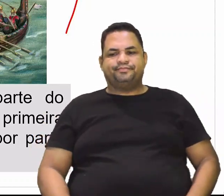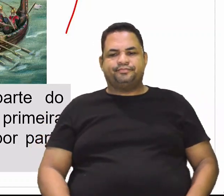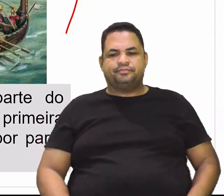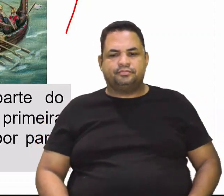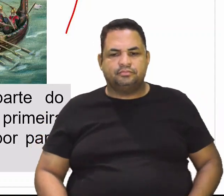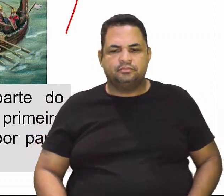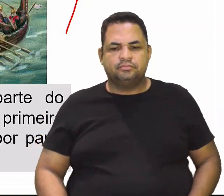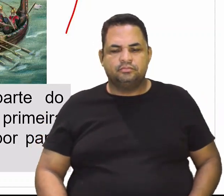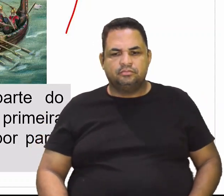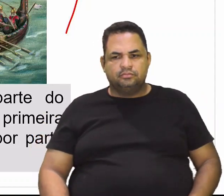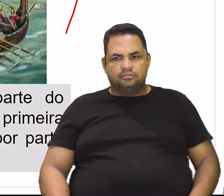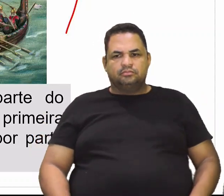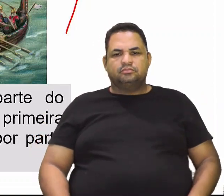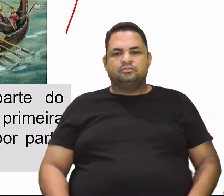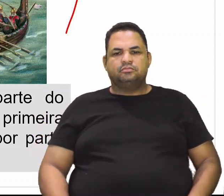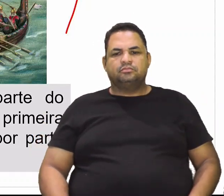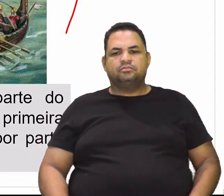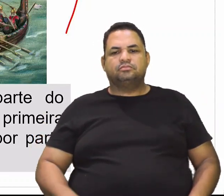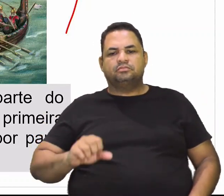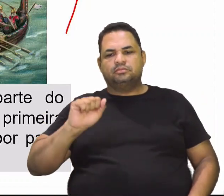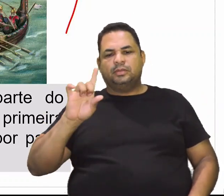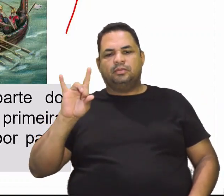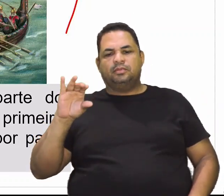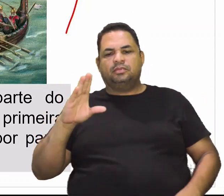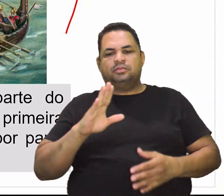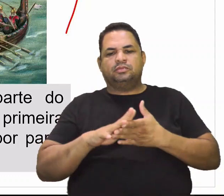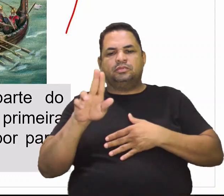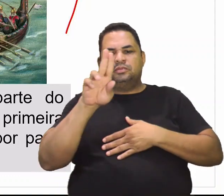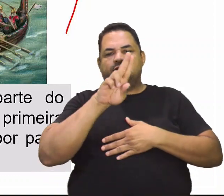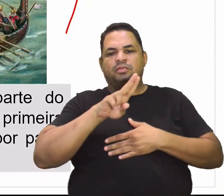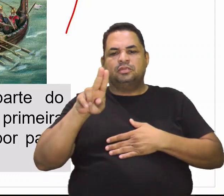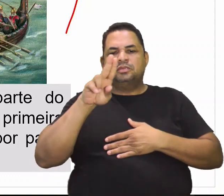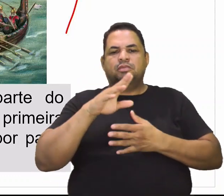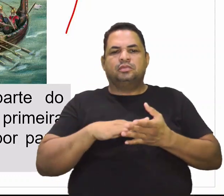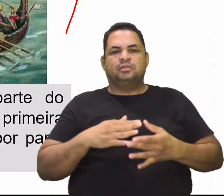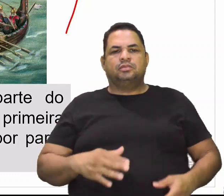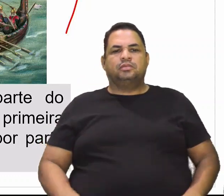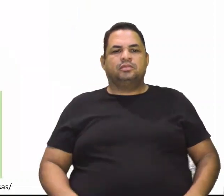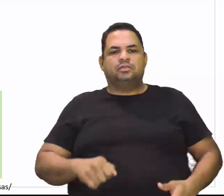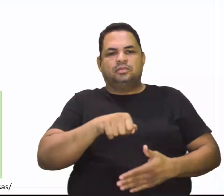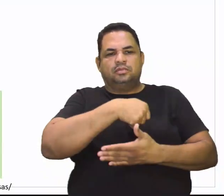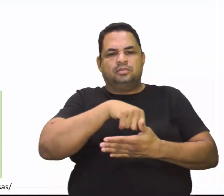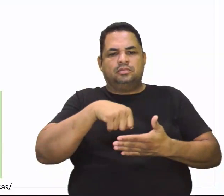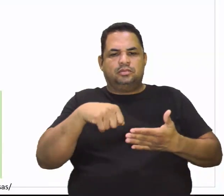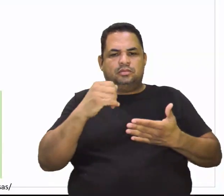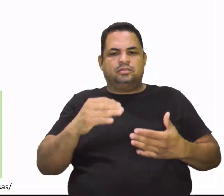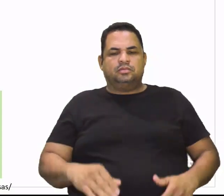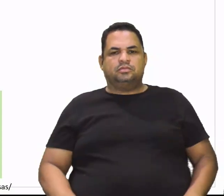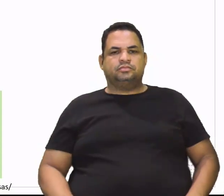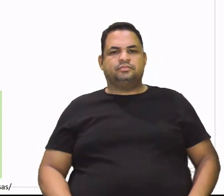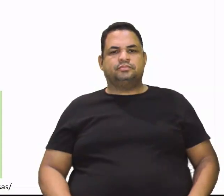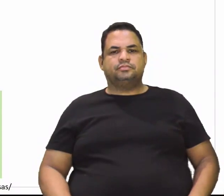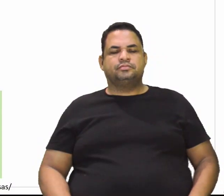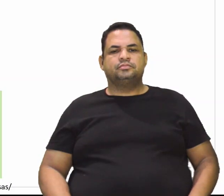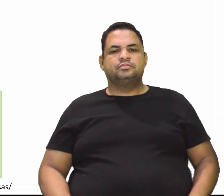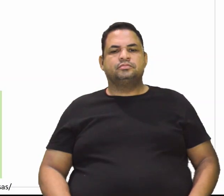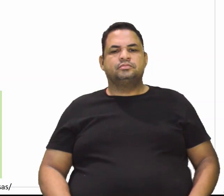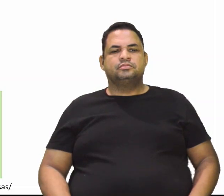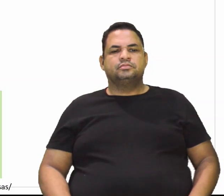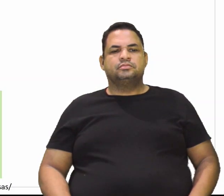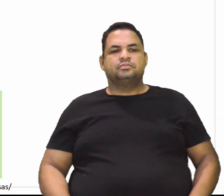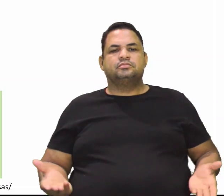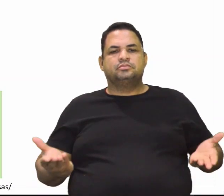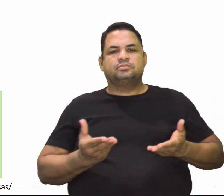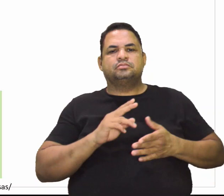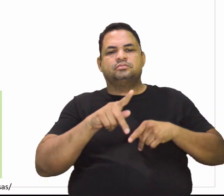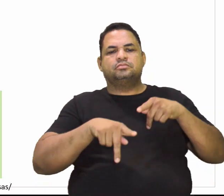que grande parte do alfabeto passasse a ser utilizada. Olha aí a escrita cuneiforme desenvolvida lá nos fenícios. Agora, um